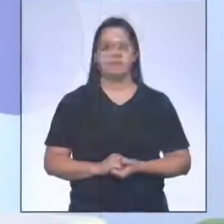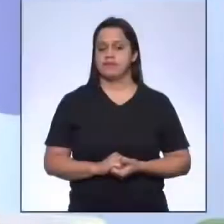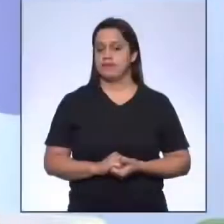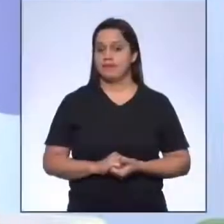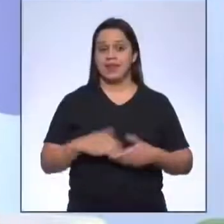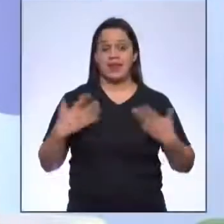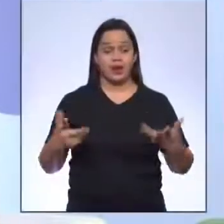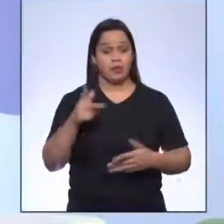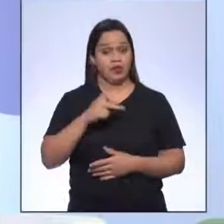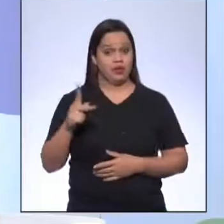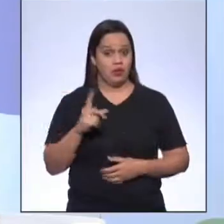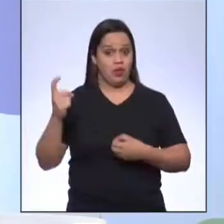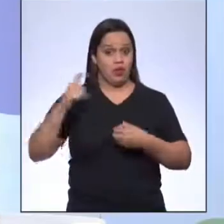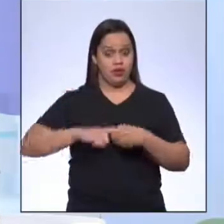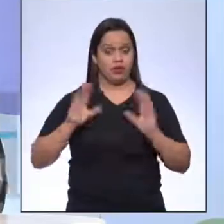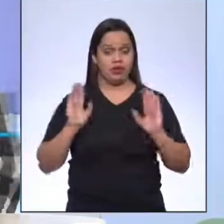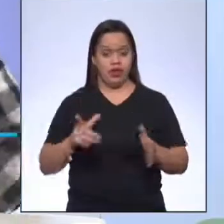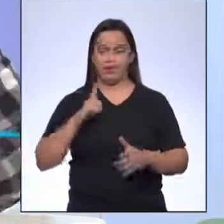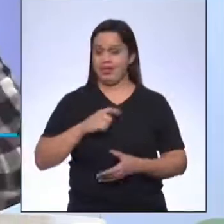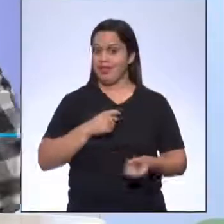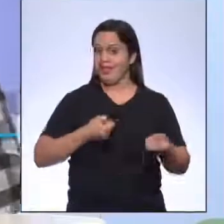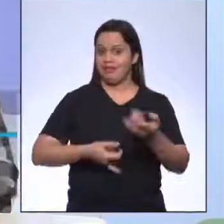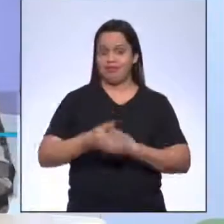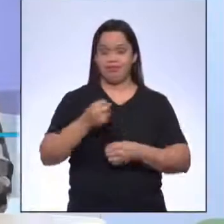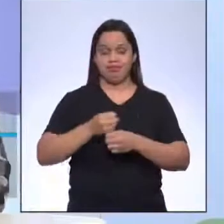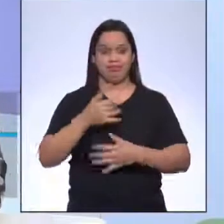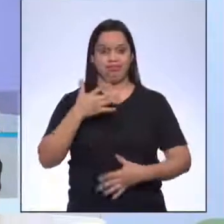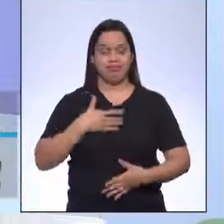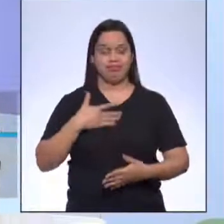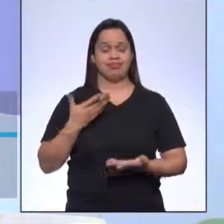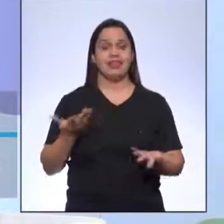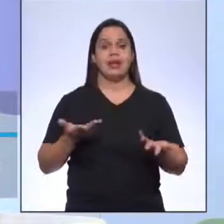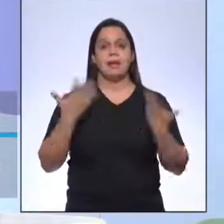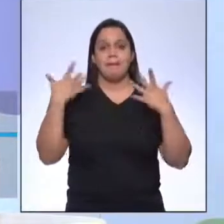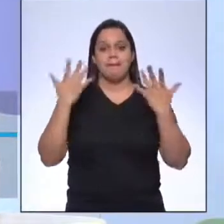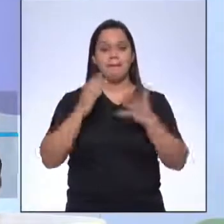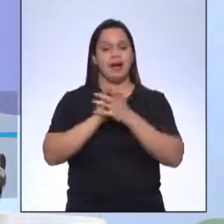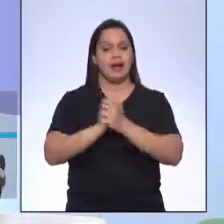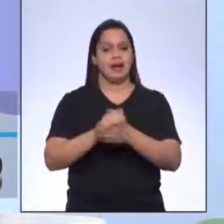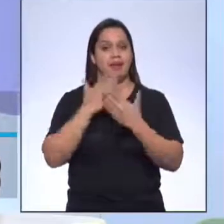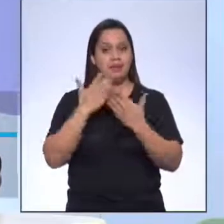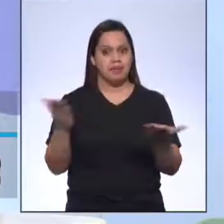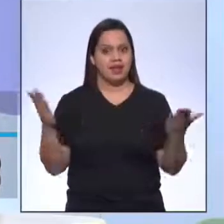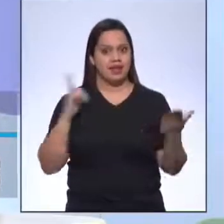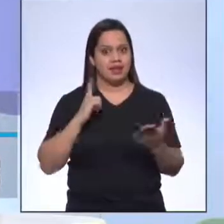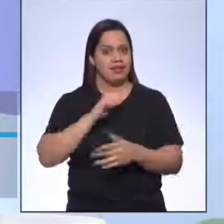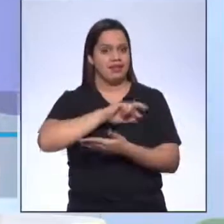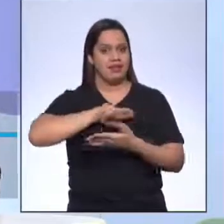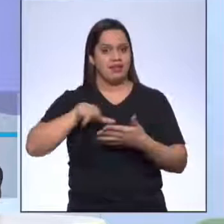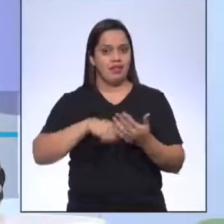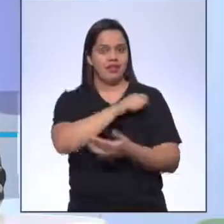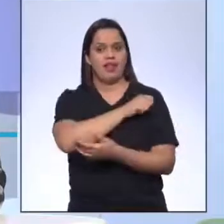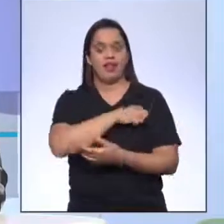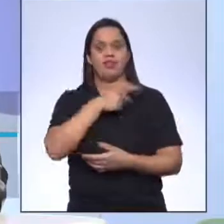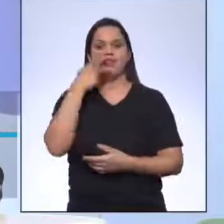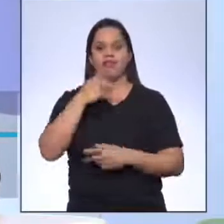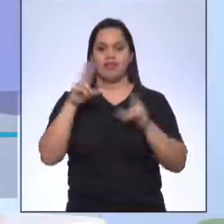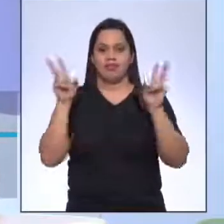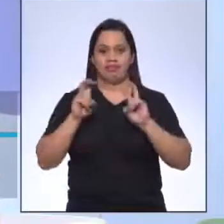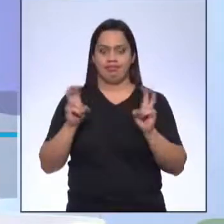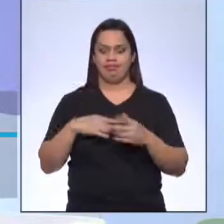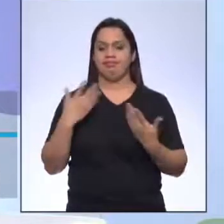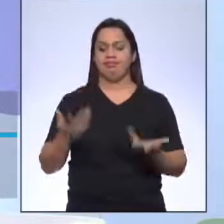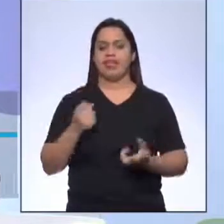Então, professora, voltando aqui, bastante interação, parabéns, né? Muitos alunos aqui falando sobre várias danças, né? Inclusive,